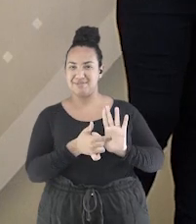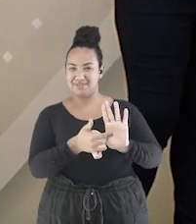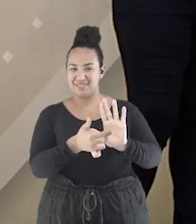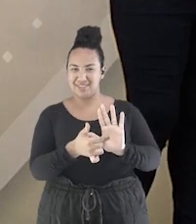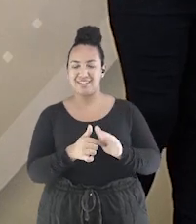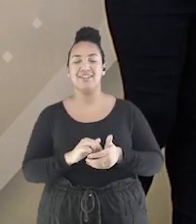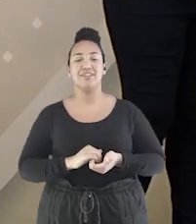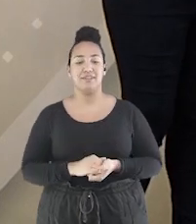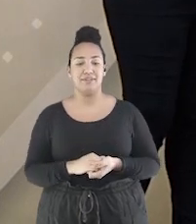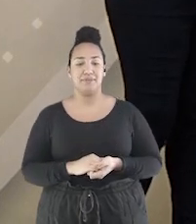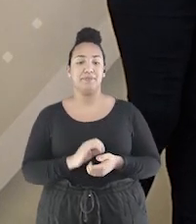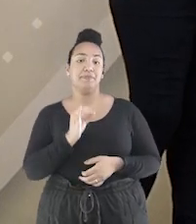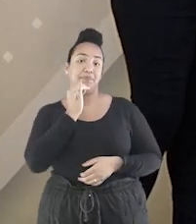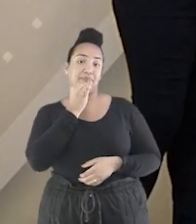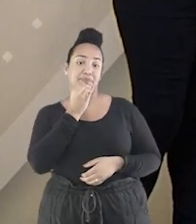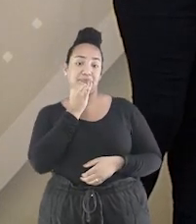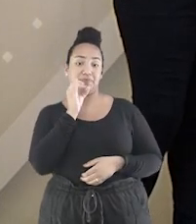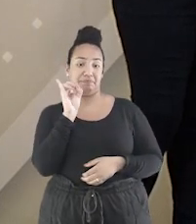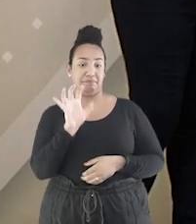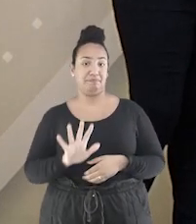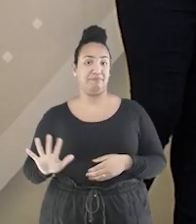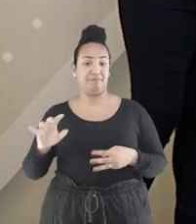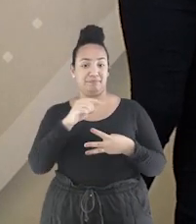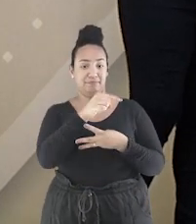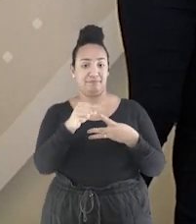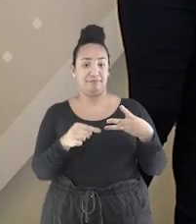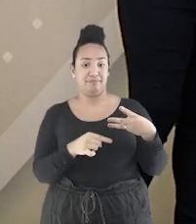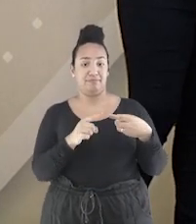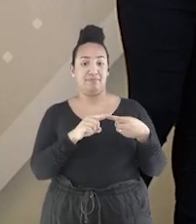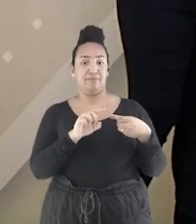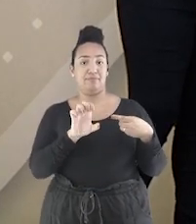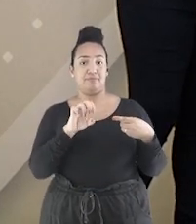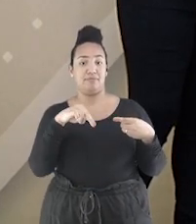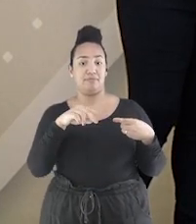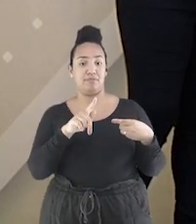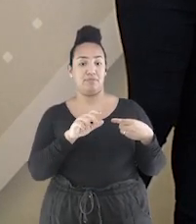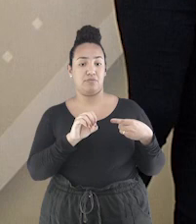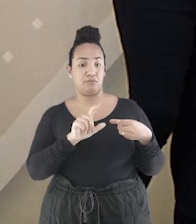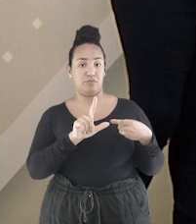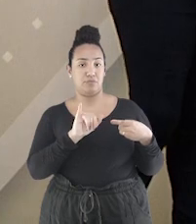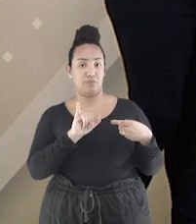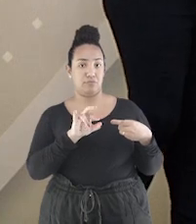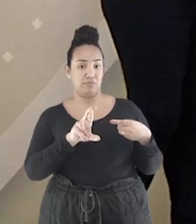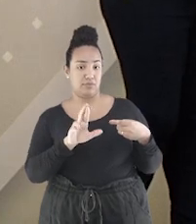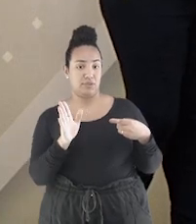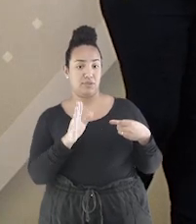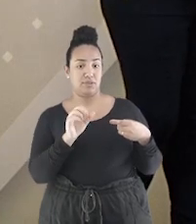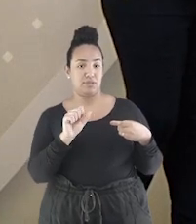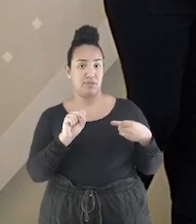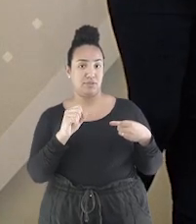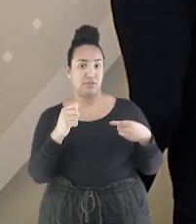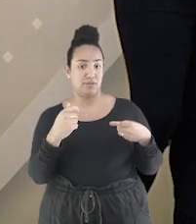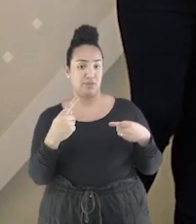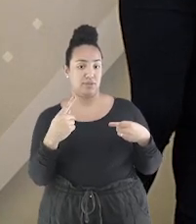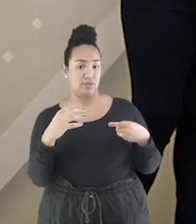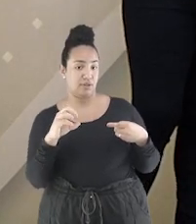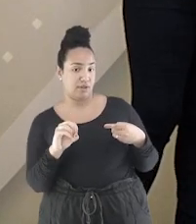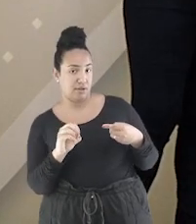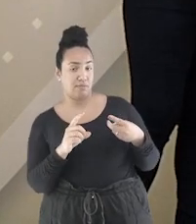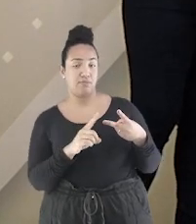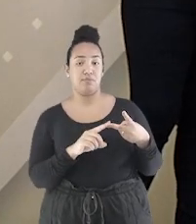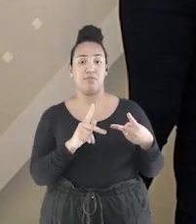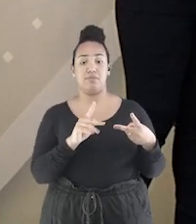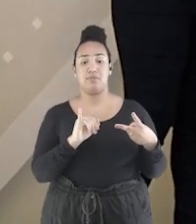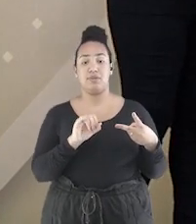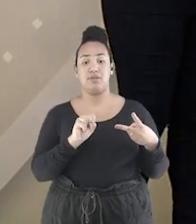tela? Tipo, engolir sapo, pisar na bola, soltar a franga.